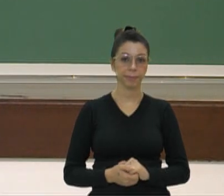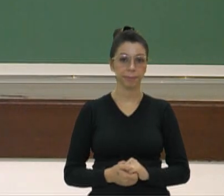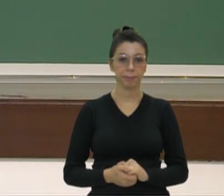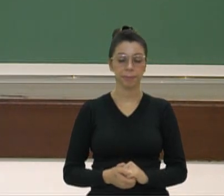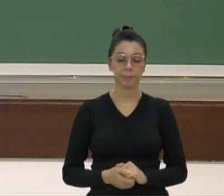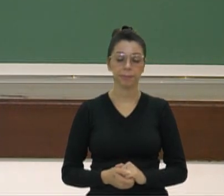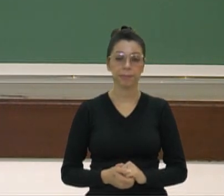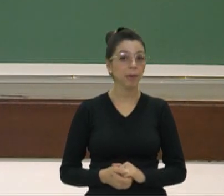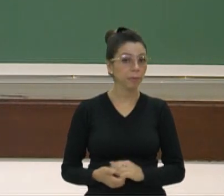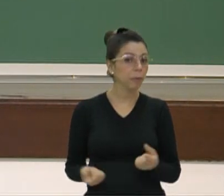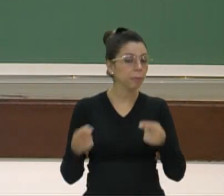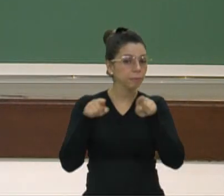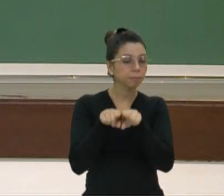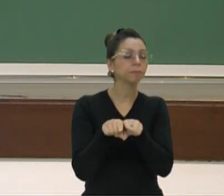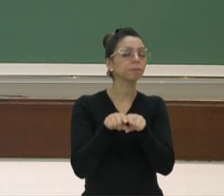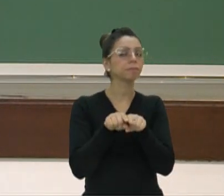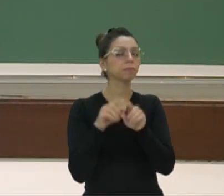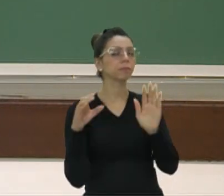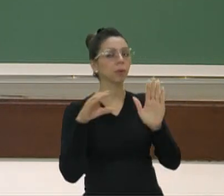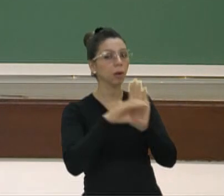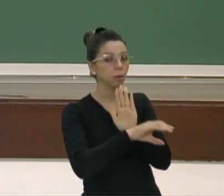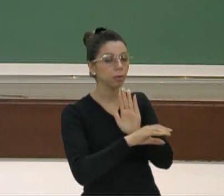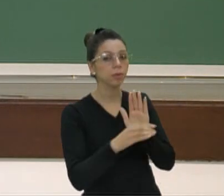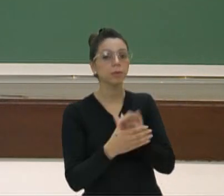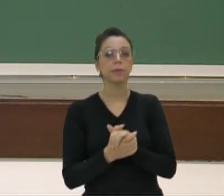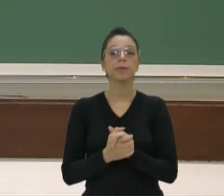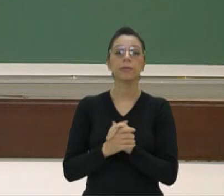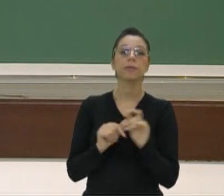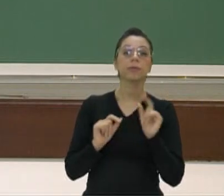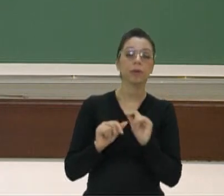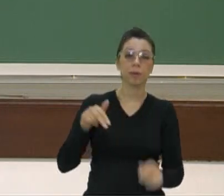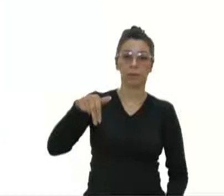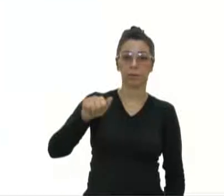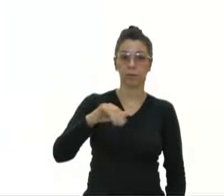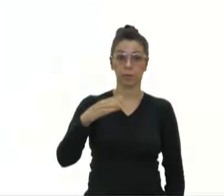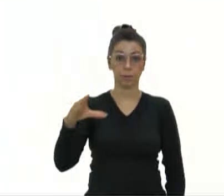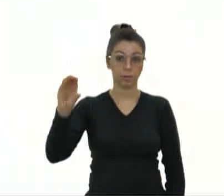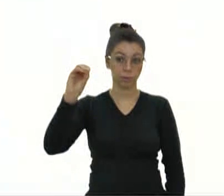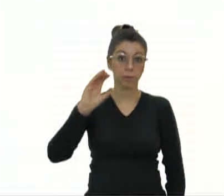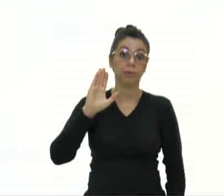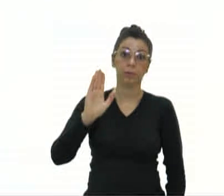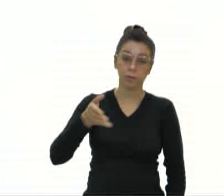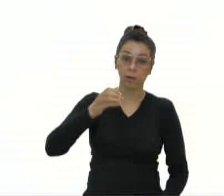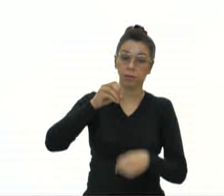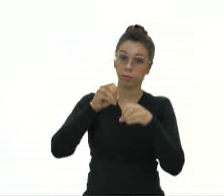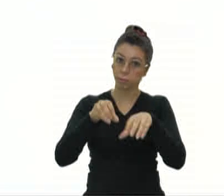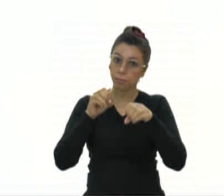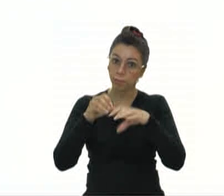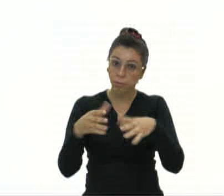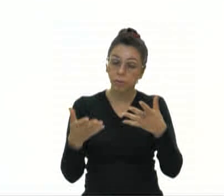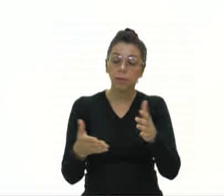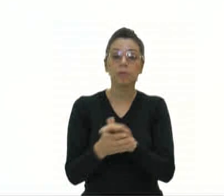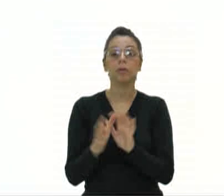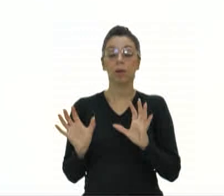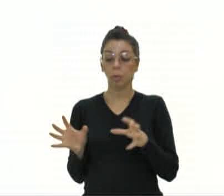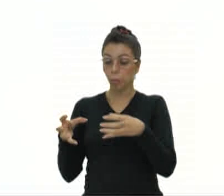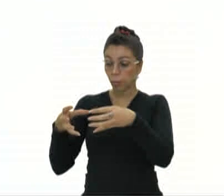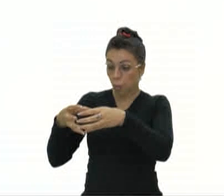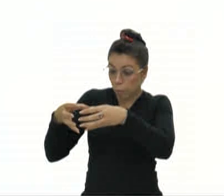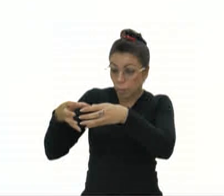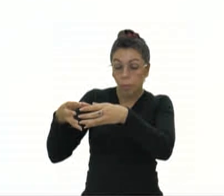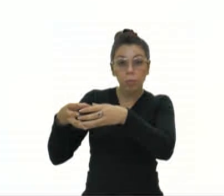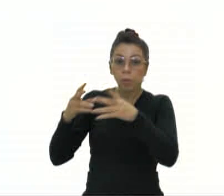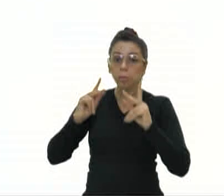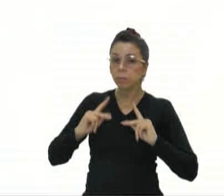Vamos então retomar alguns conceitos, vamos ver então nação, já falado, que tem aquele aspecto do coletivo, então o